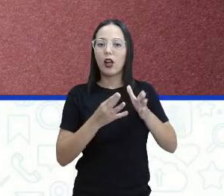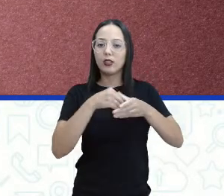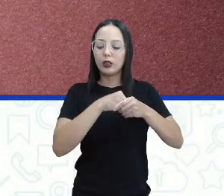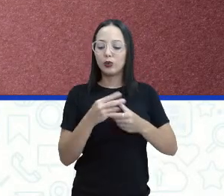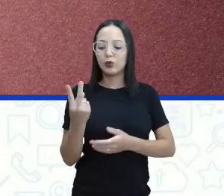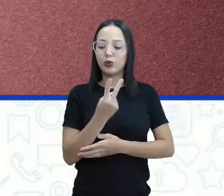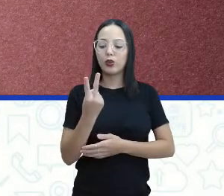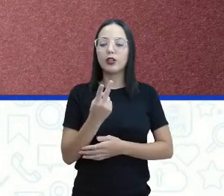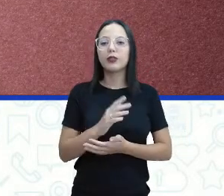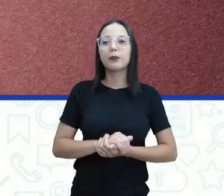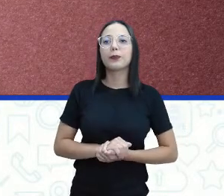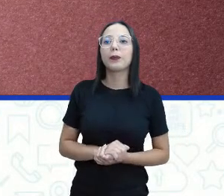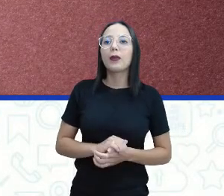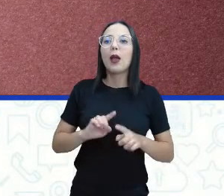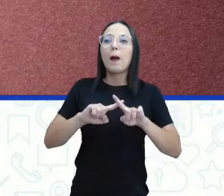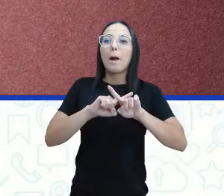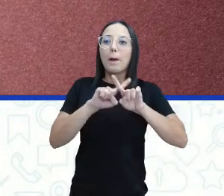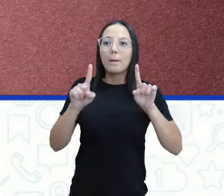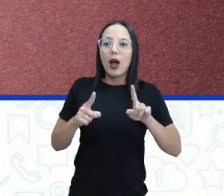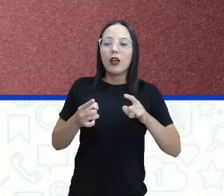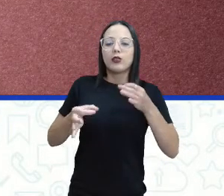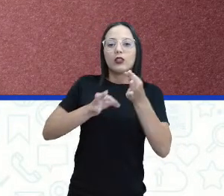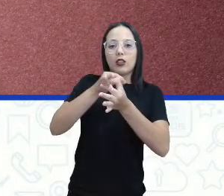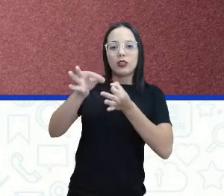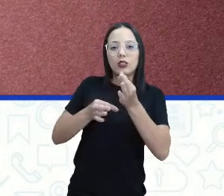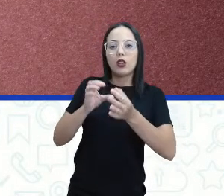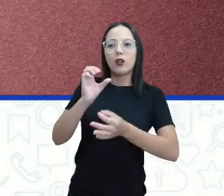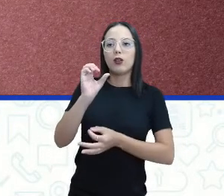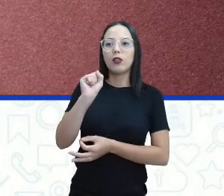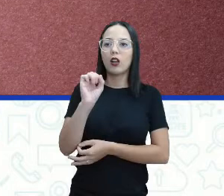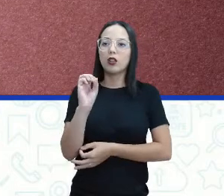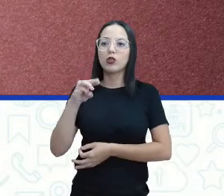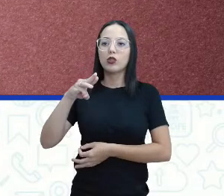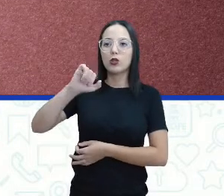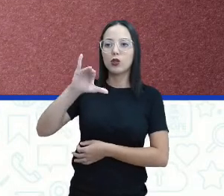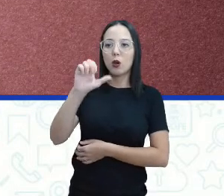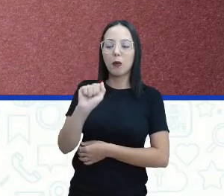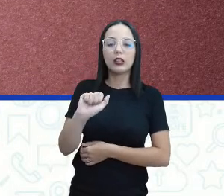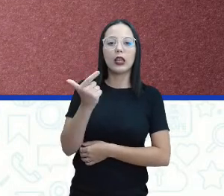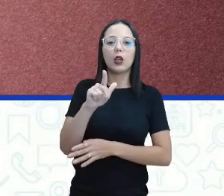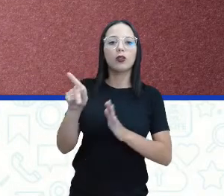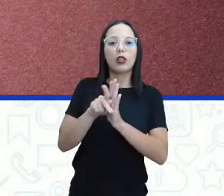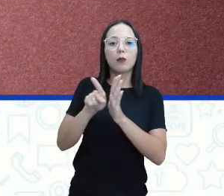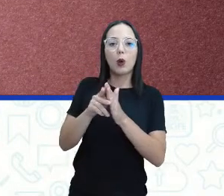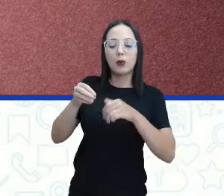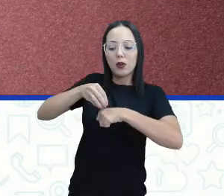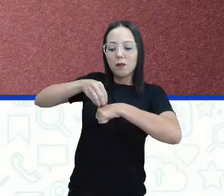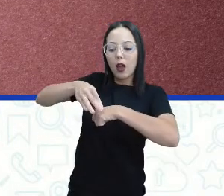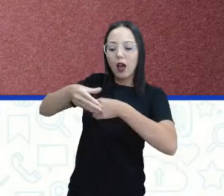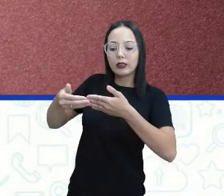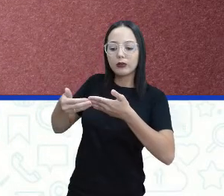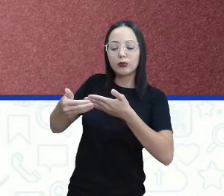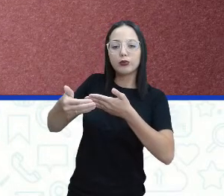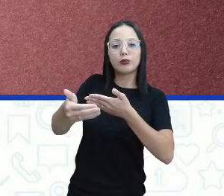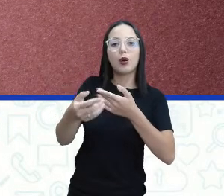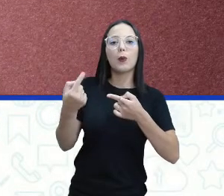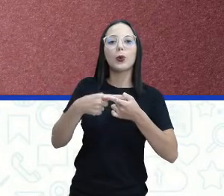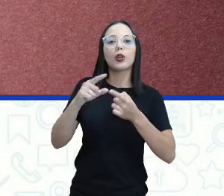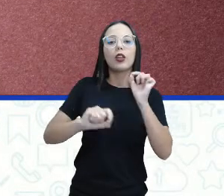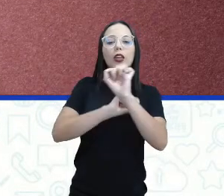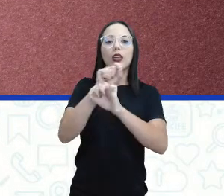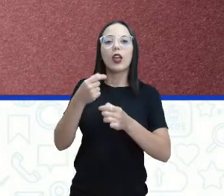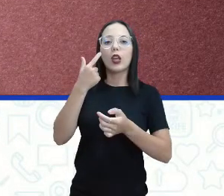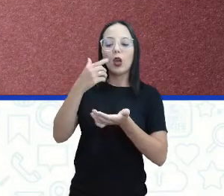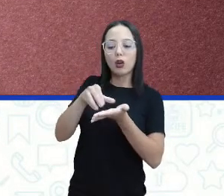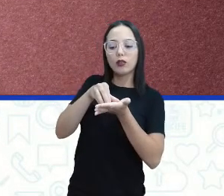dois. Agora, na célula somática, não vai haver a transmissão para os descendentes. Por quê? Porque quem leva